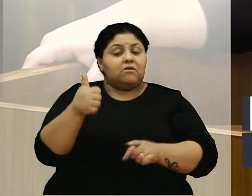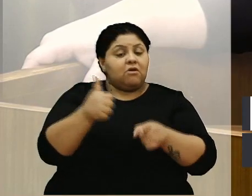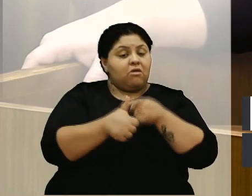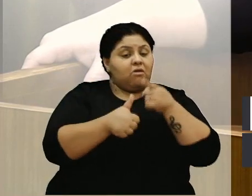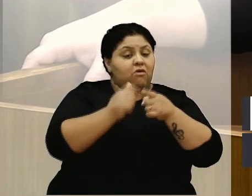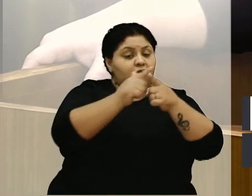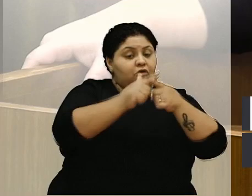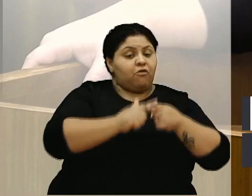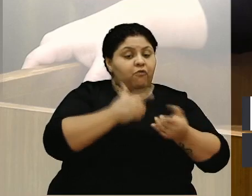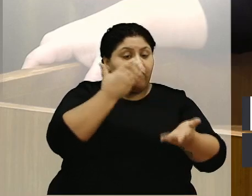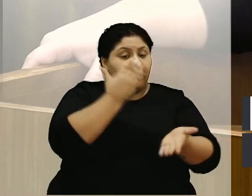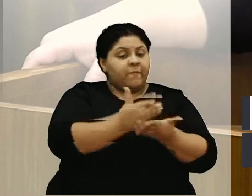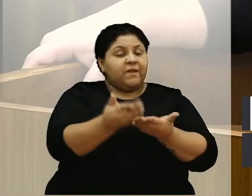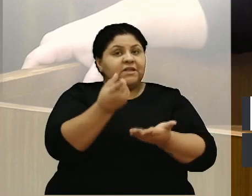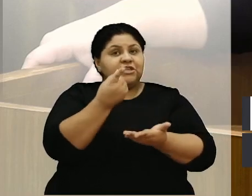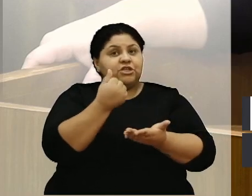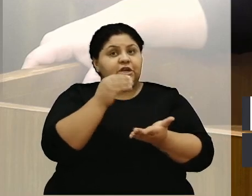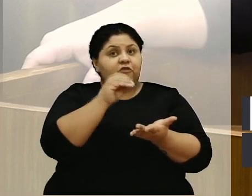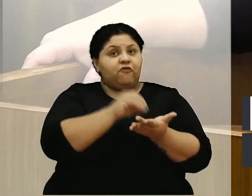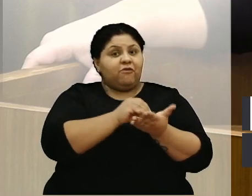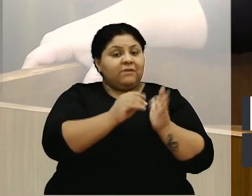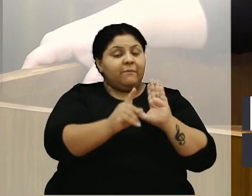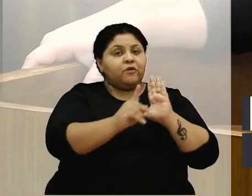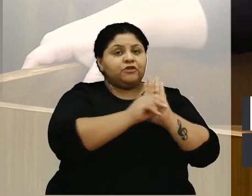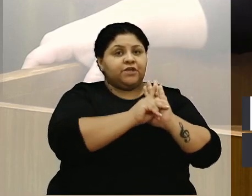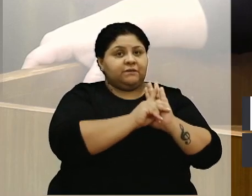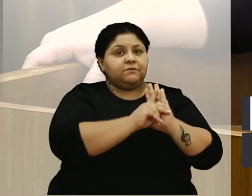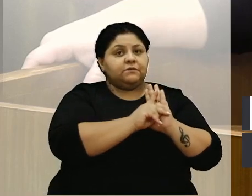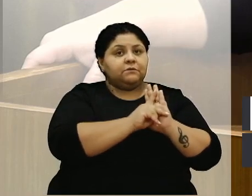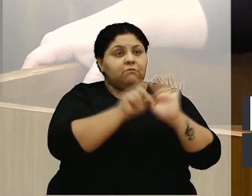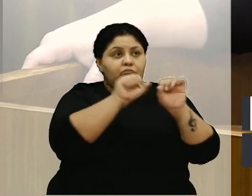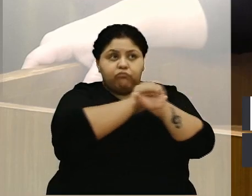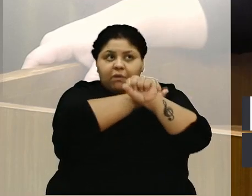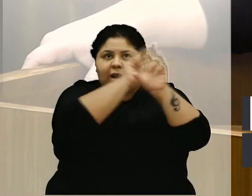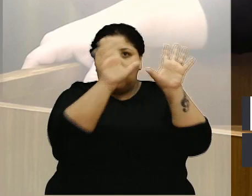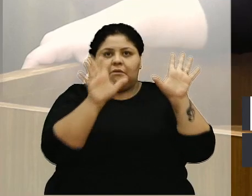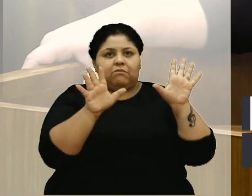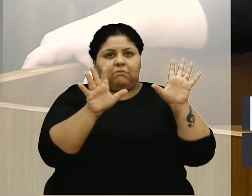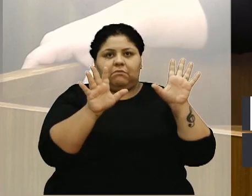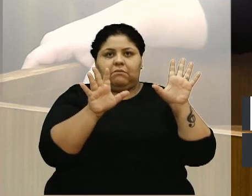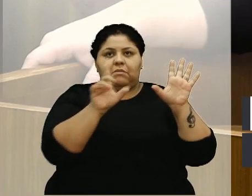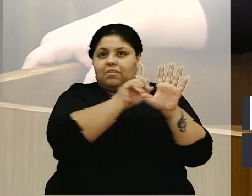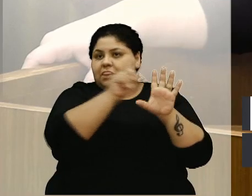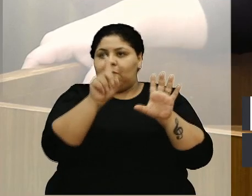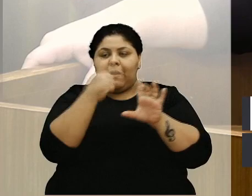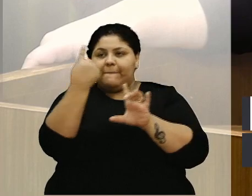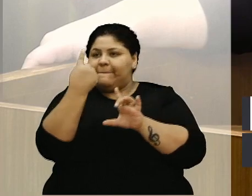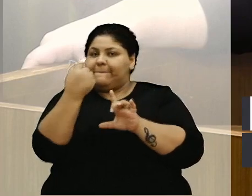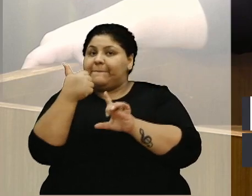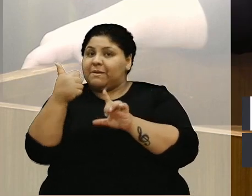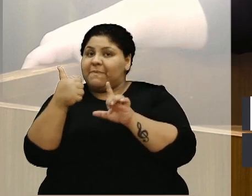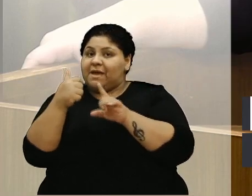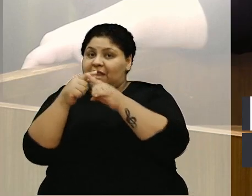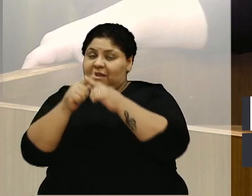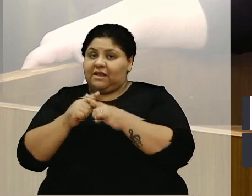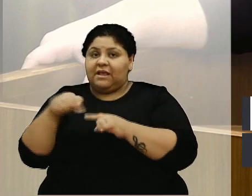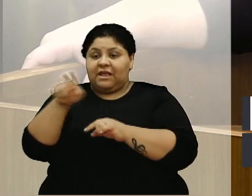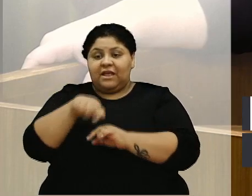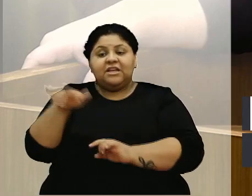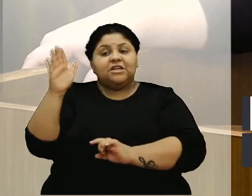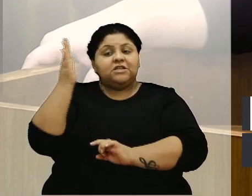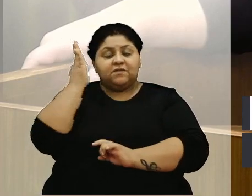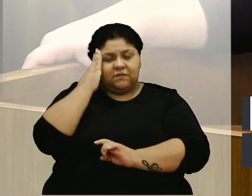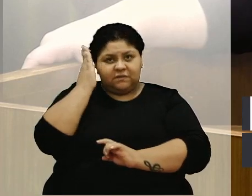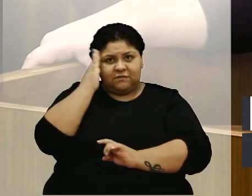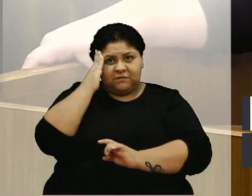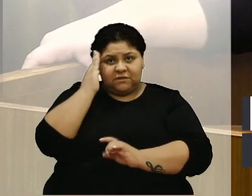nós perder recursos por falta de projeto. Tem que deixar claro. Não é a primeira vez. Isso a gente já sabe